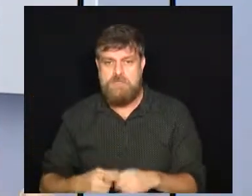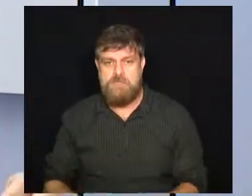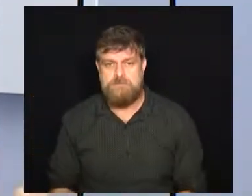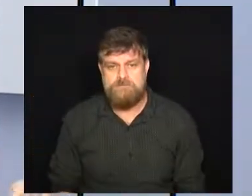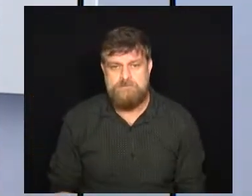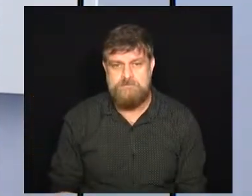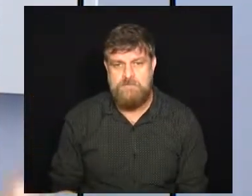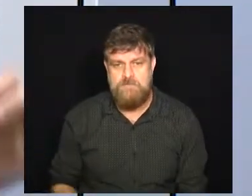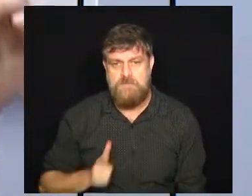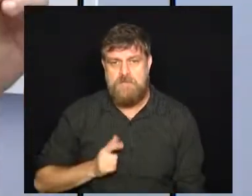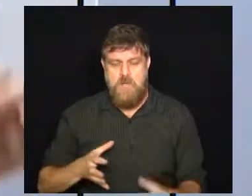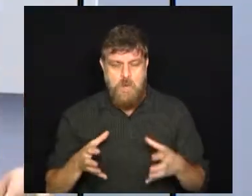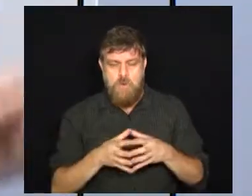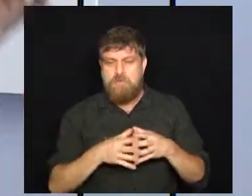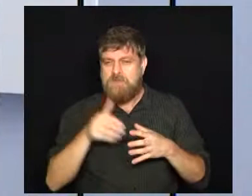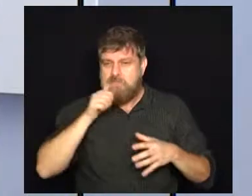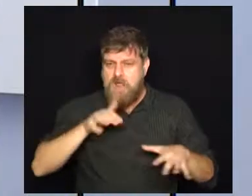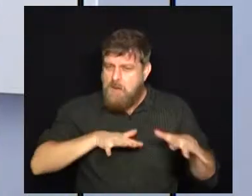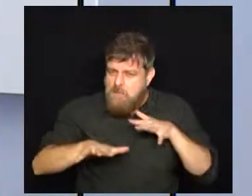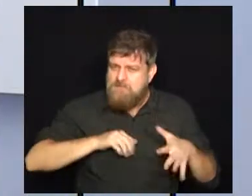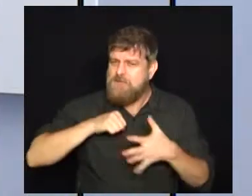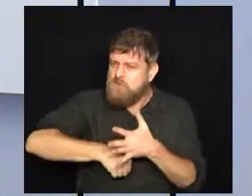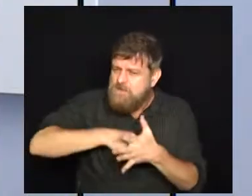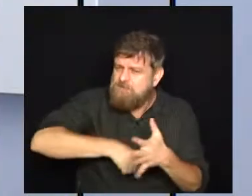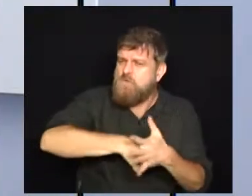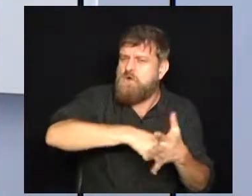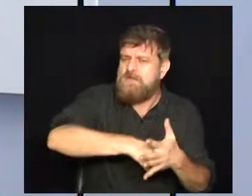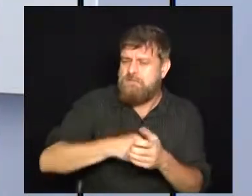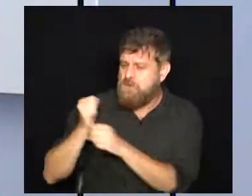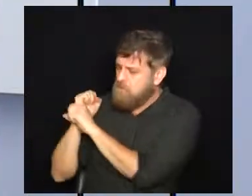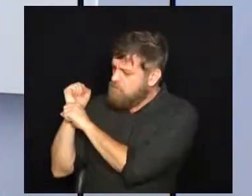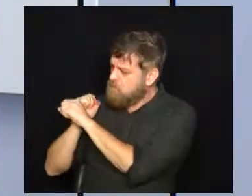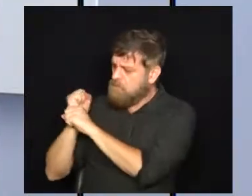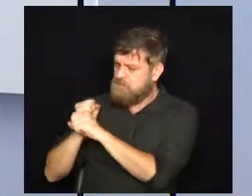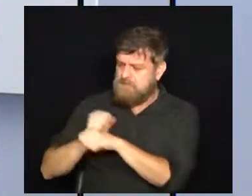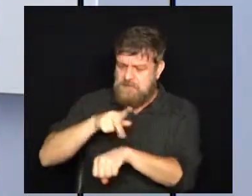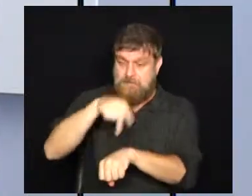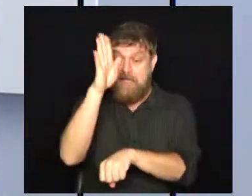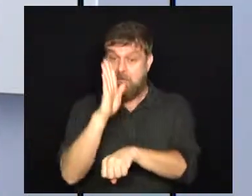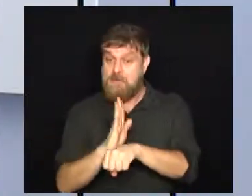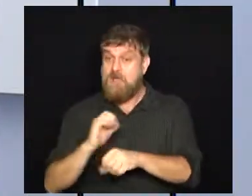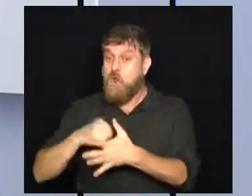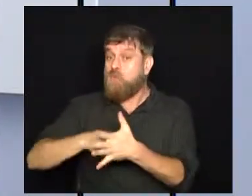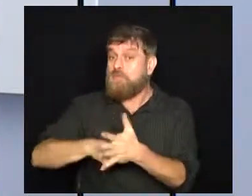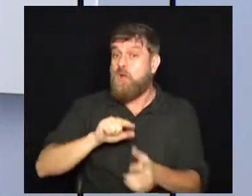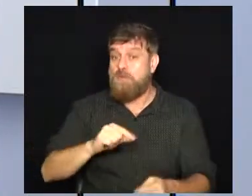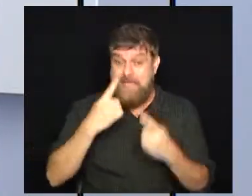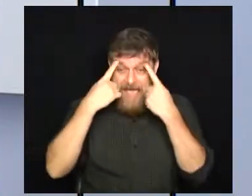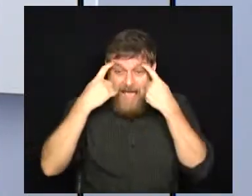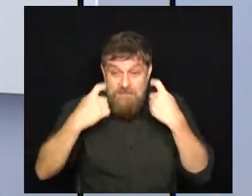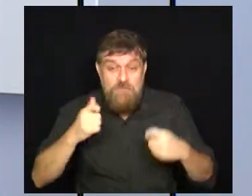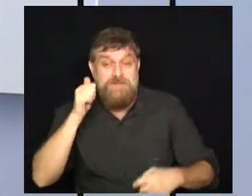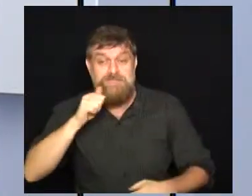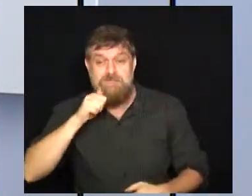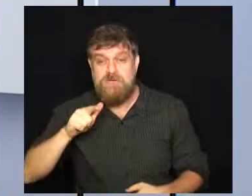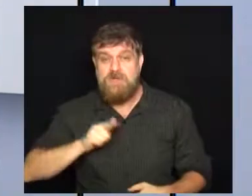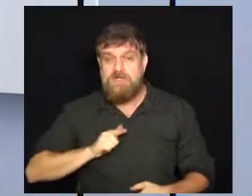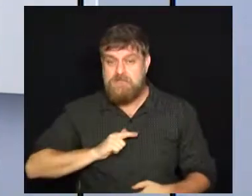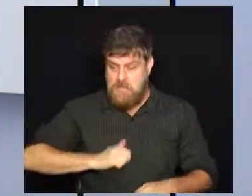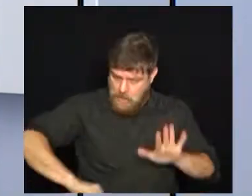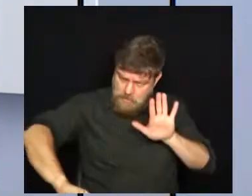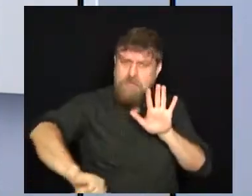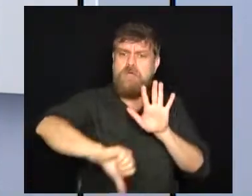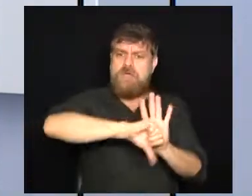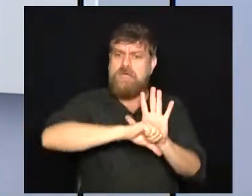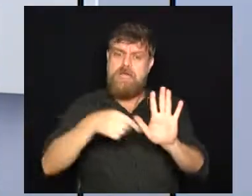o movimento feminista, as mulheres, durante muitos anos no Brasil, lutaram para que a violência contra a mulher fosse considerada